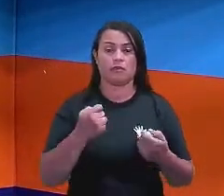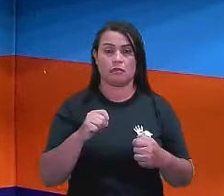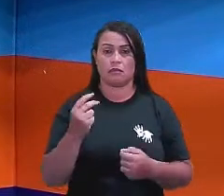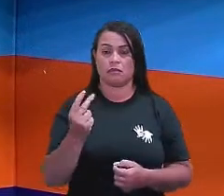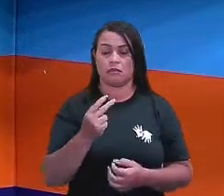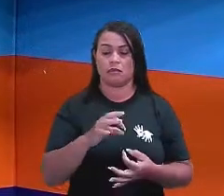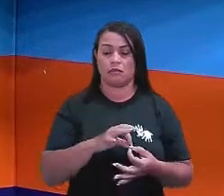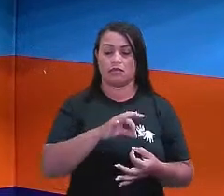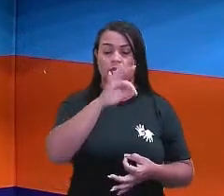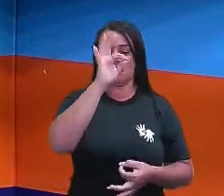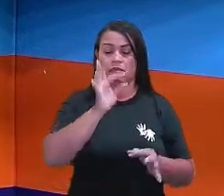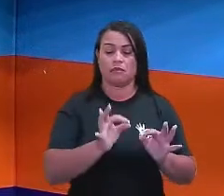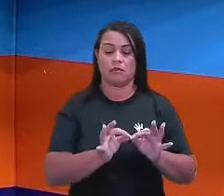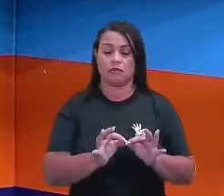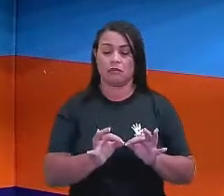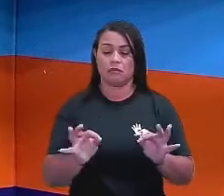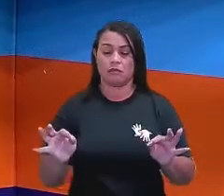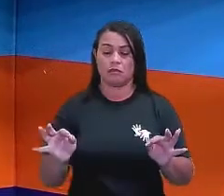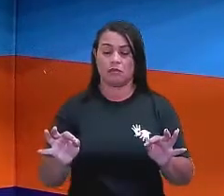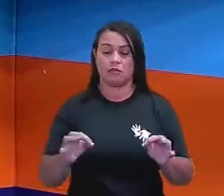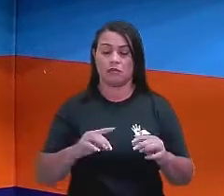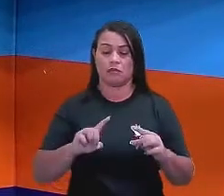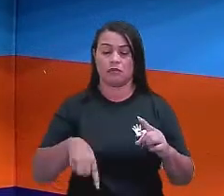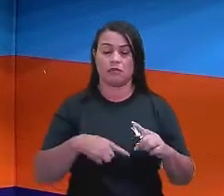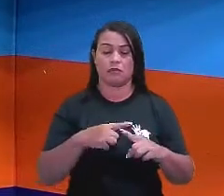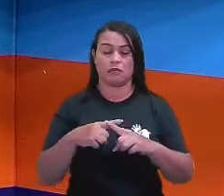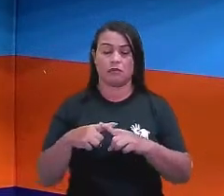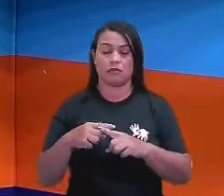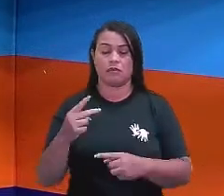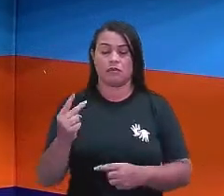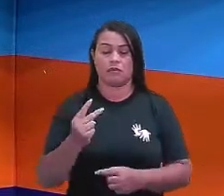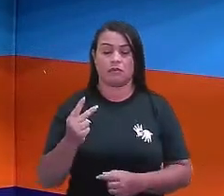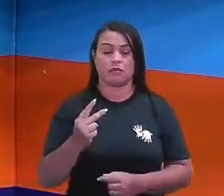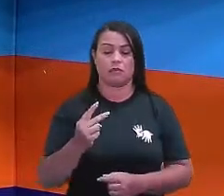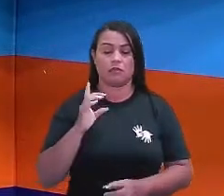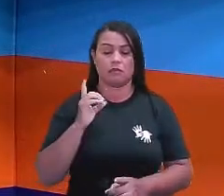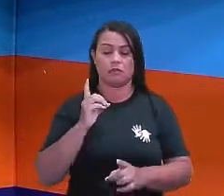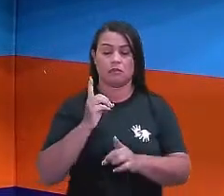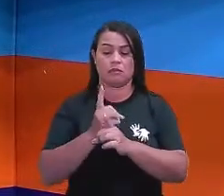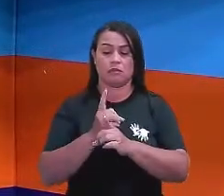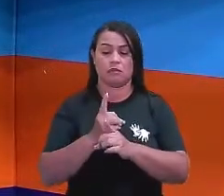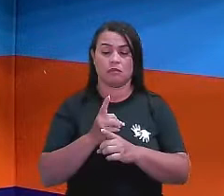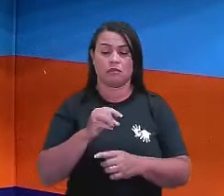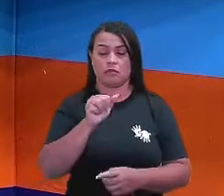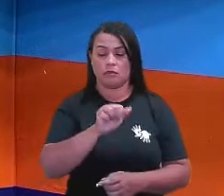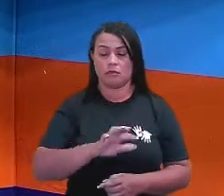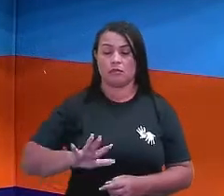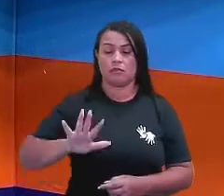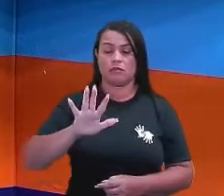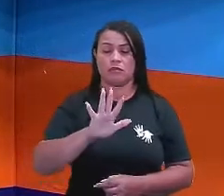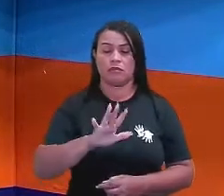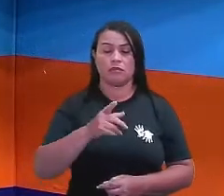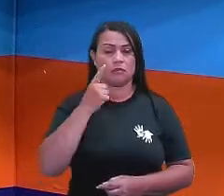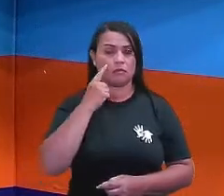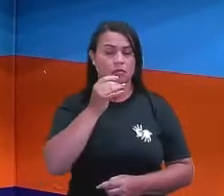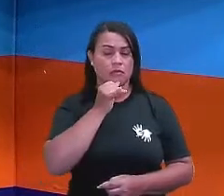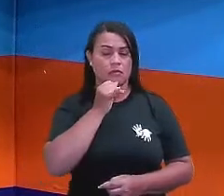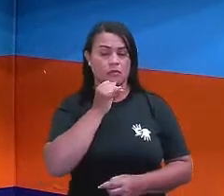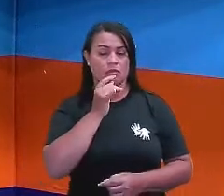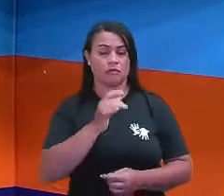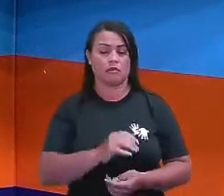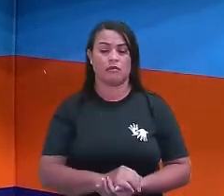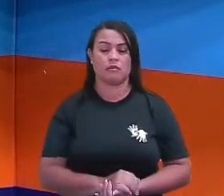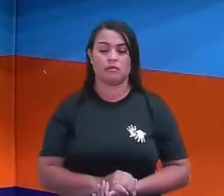duas dimensões para a área. Multiplicando essas duas dimensões, eu encontro a área do quadrado. Vamos a esse exemplo aqui,